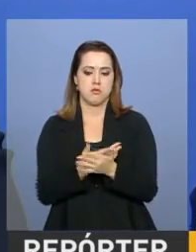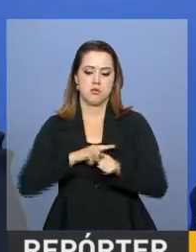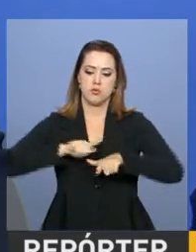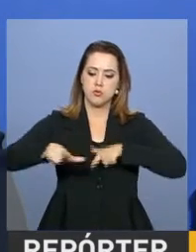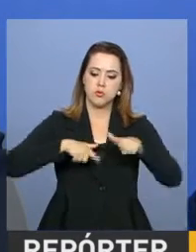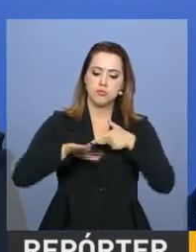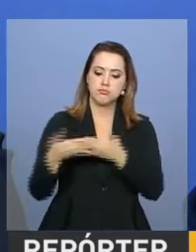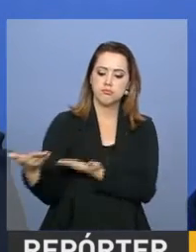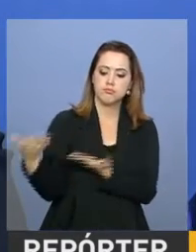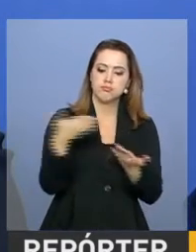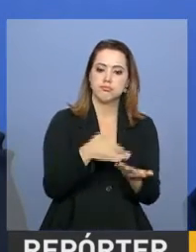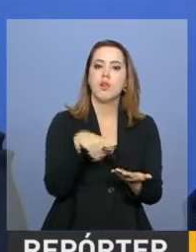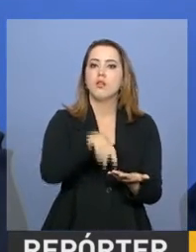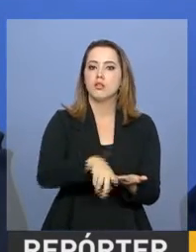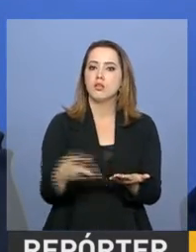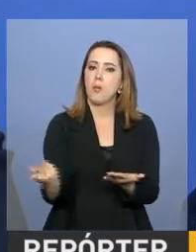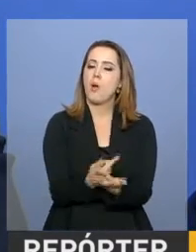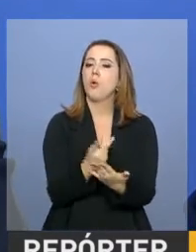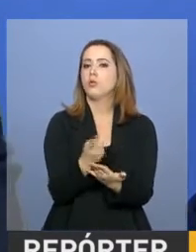quando